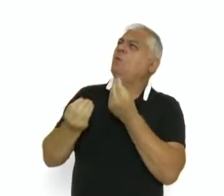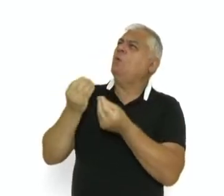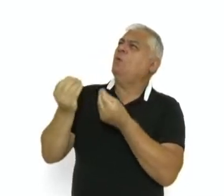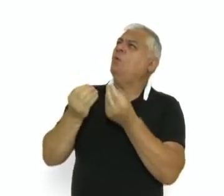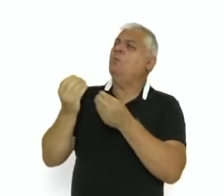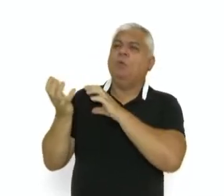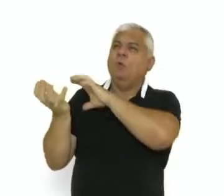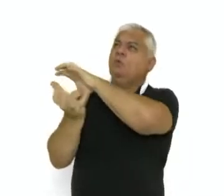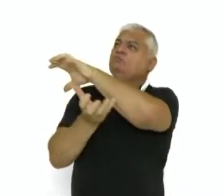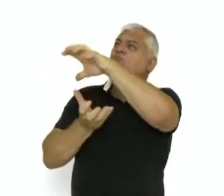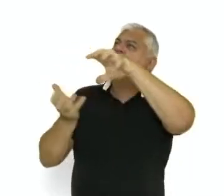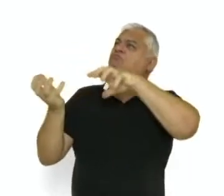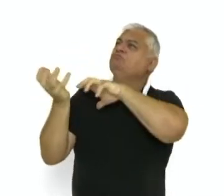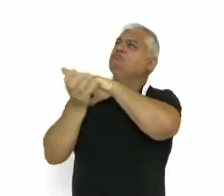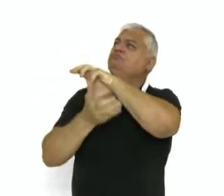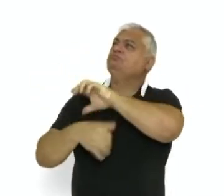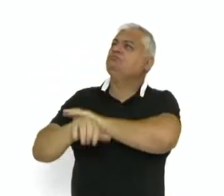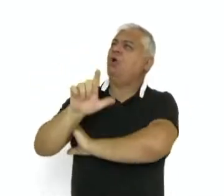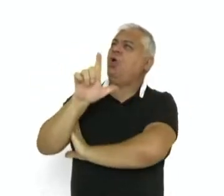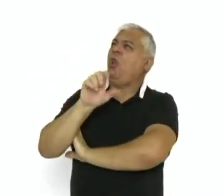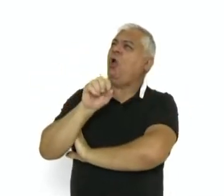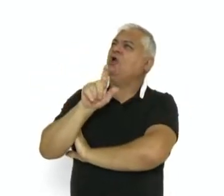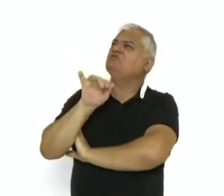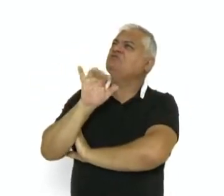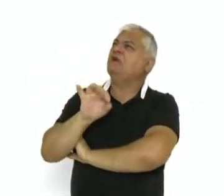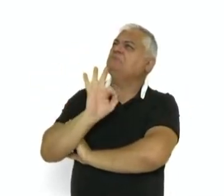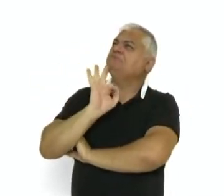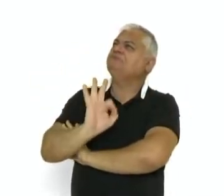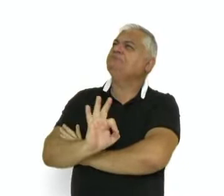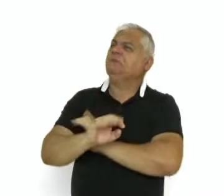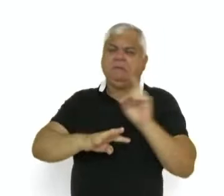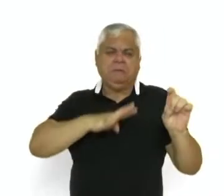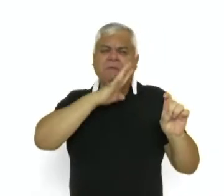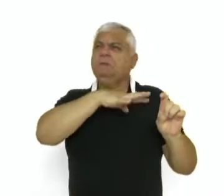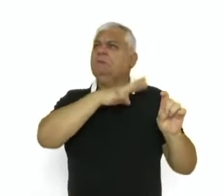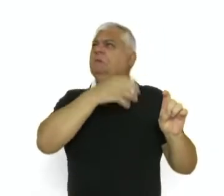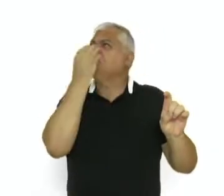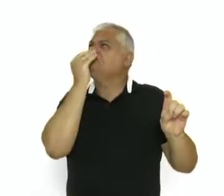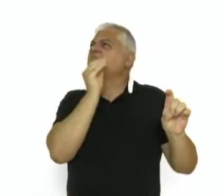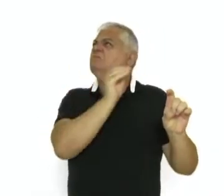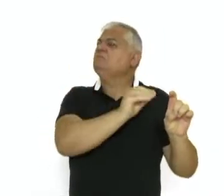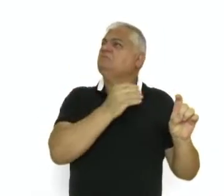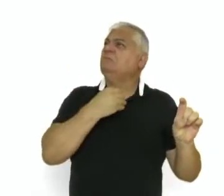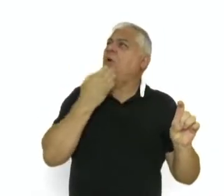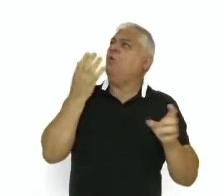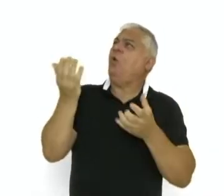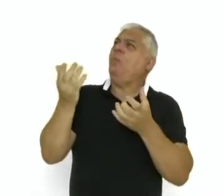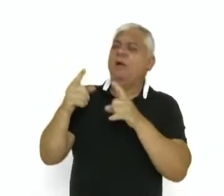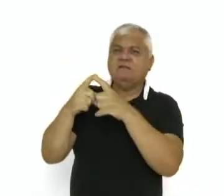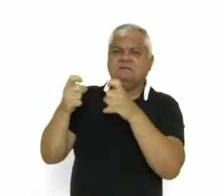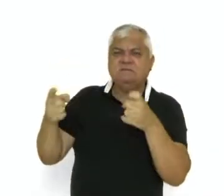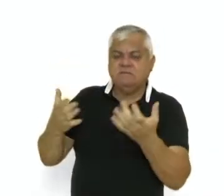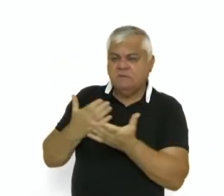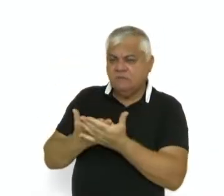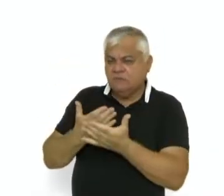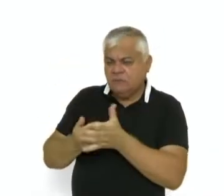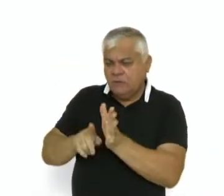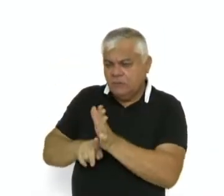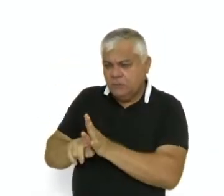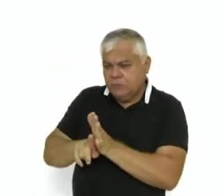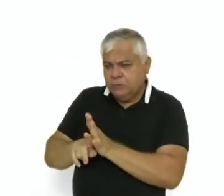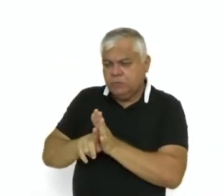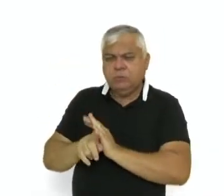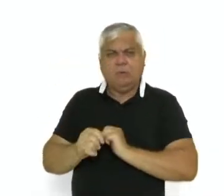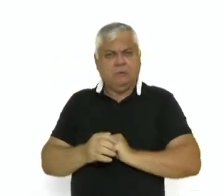lógica e superando os mitos. Conhecer os motivos que fizeram a ciência abandonar o geocentrismo